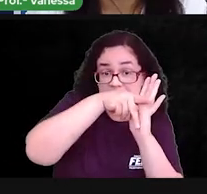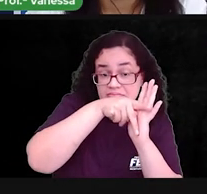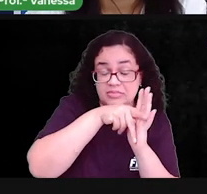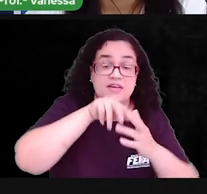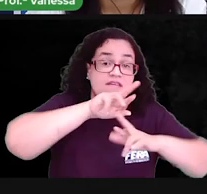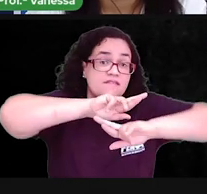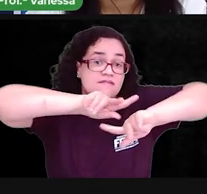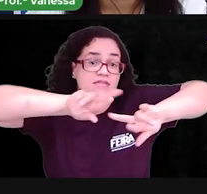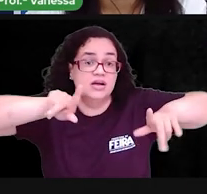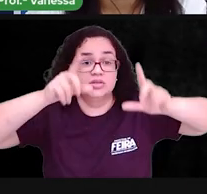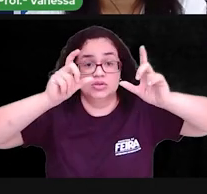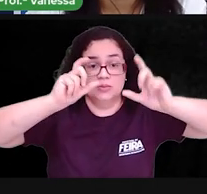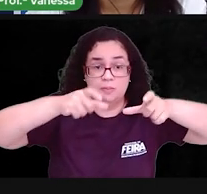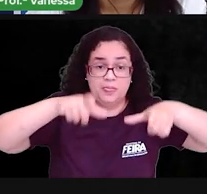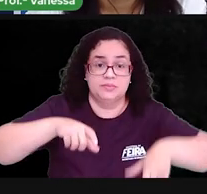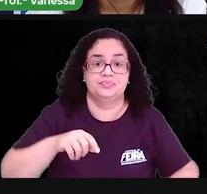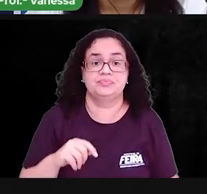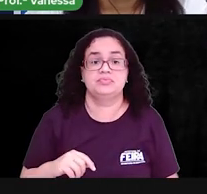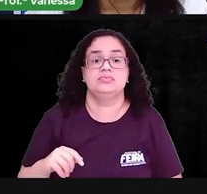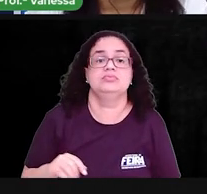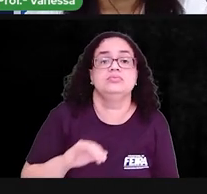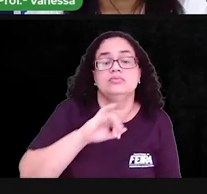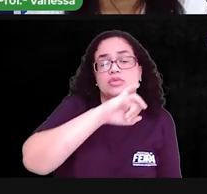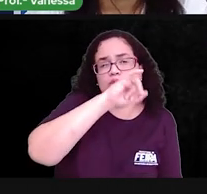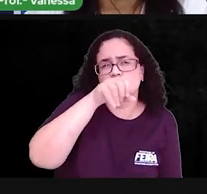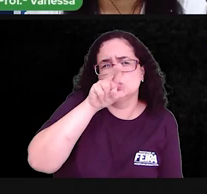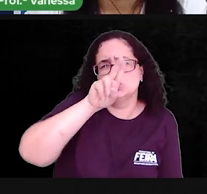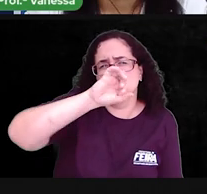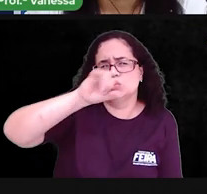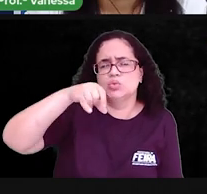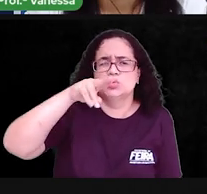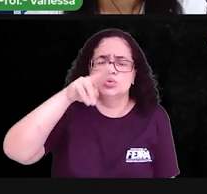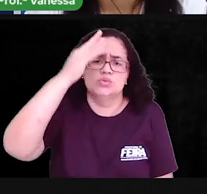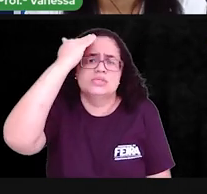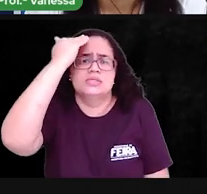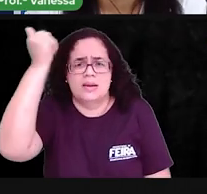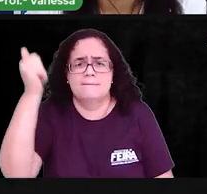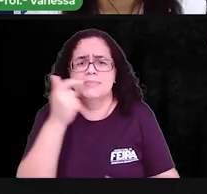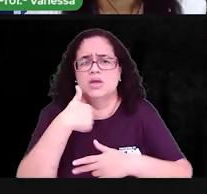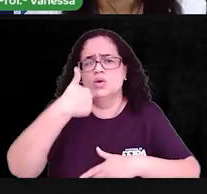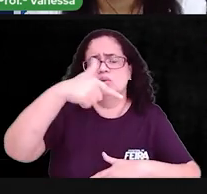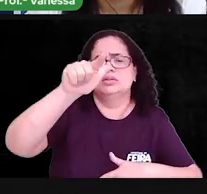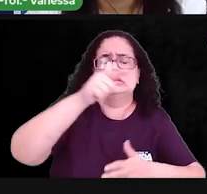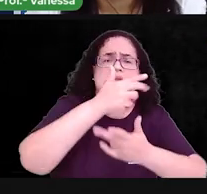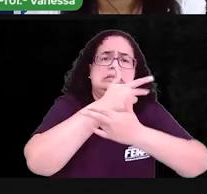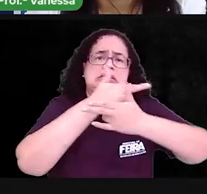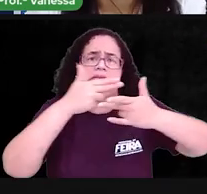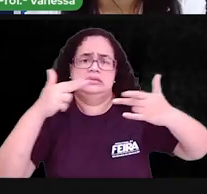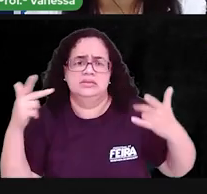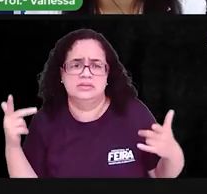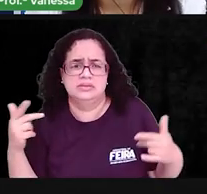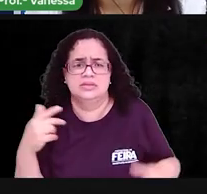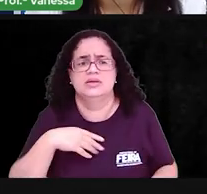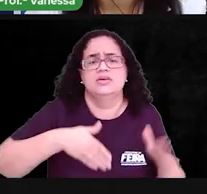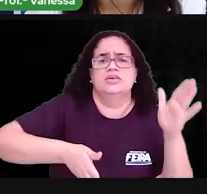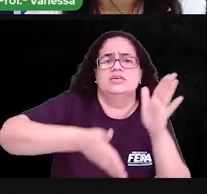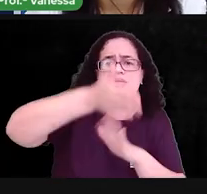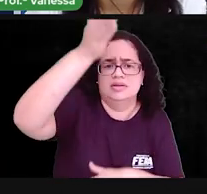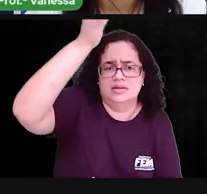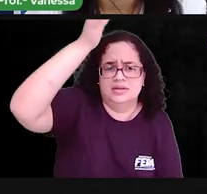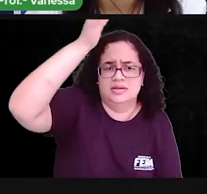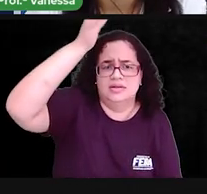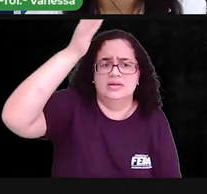muitos lugares Oi Juju sabia que outras viagens viviam o que ela e